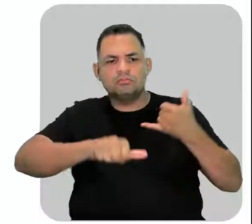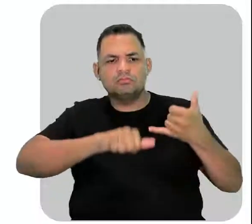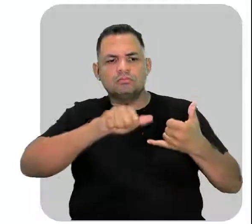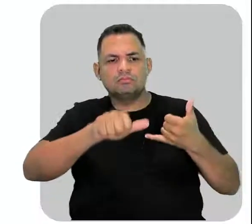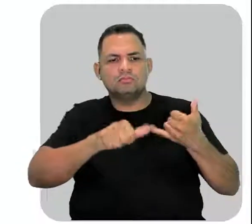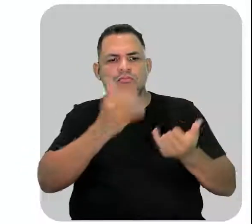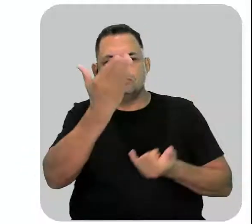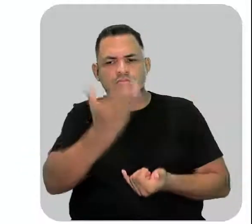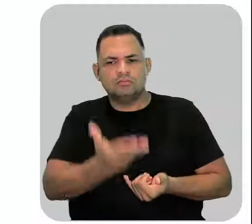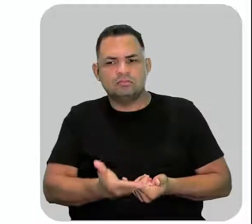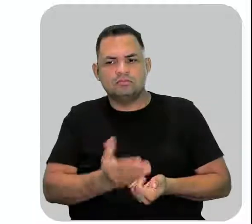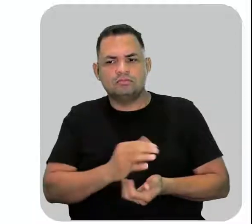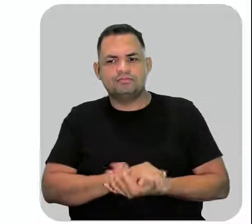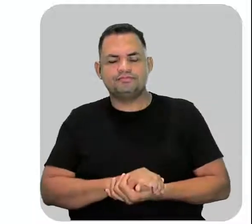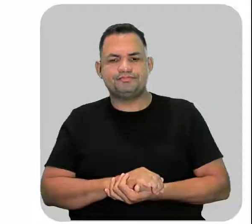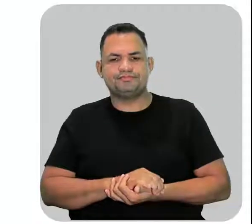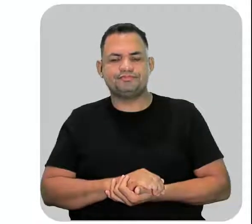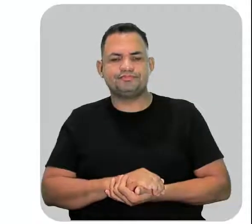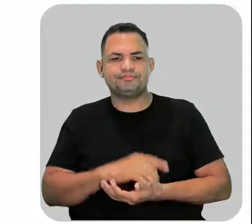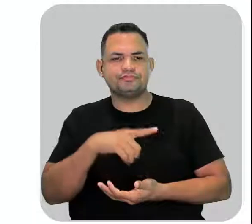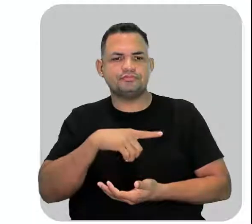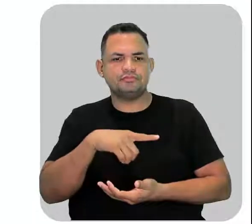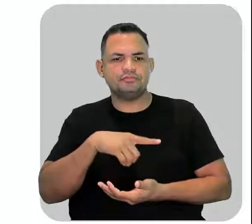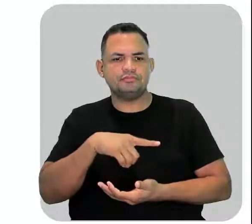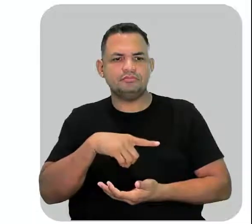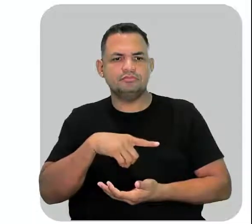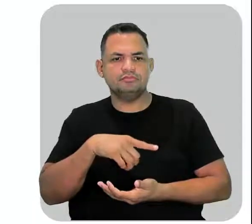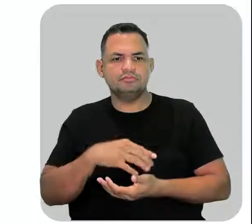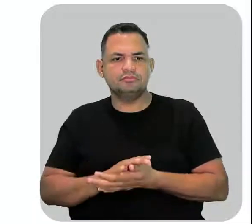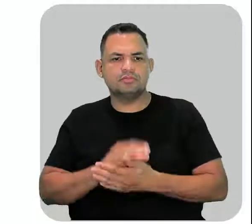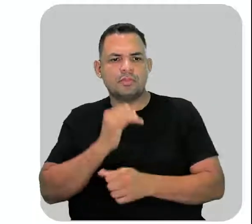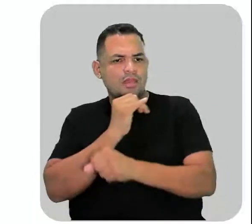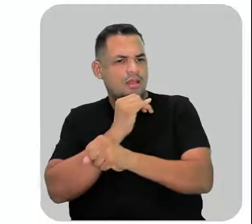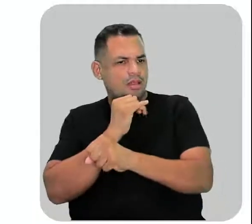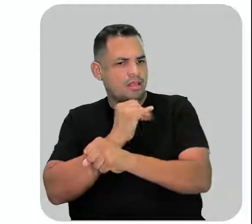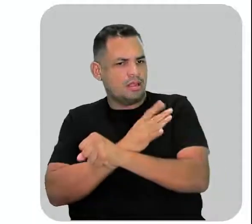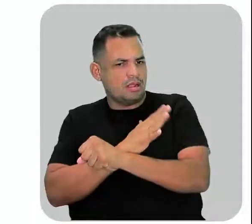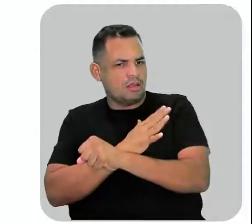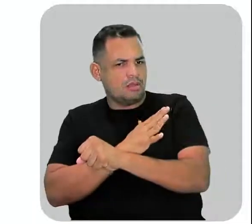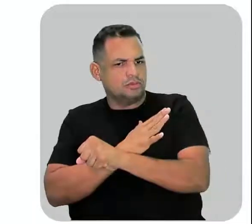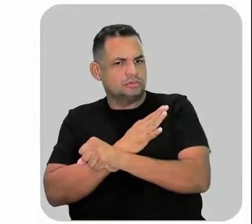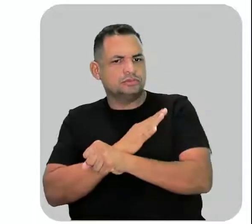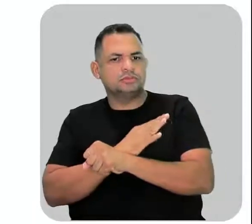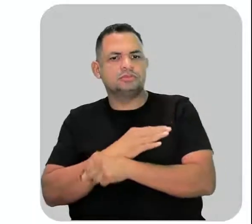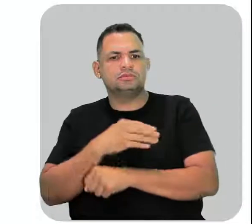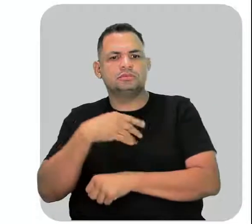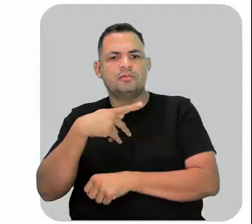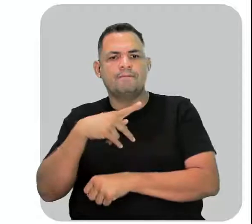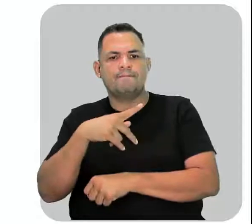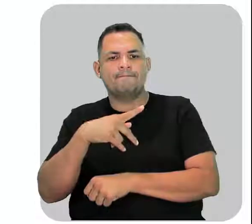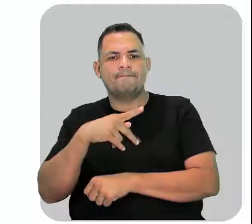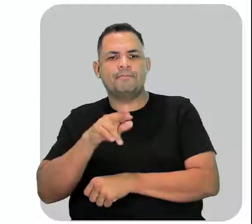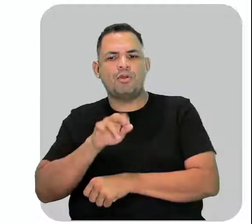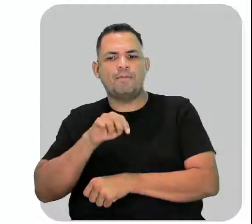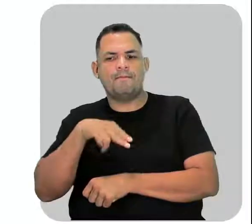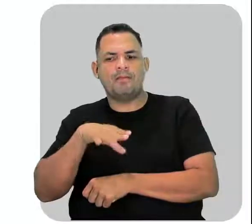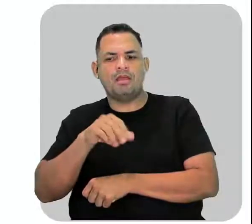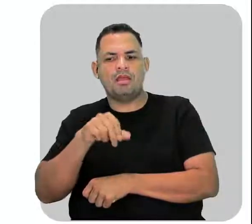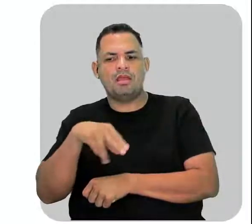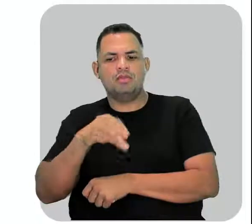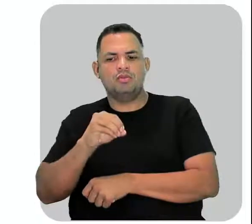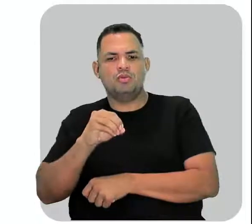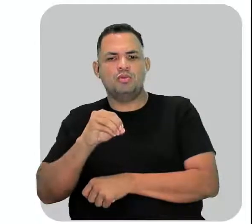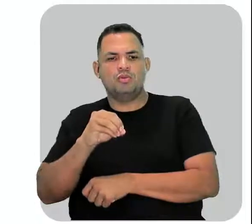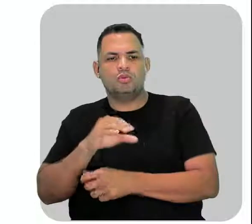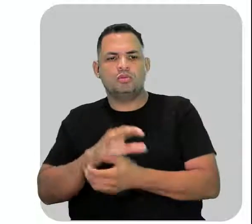reações. Aí tem letra A, oxidação do propano. Na oxidação, normalmente,